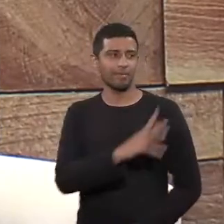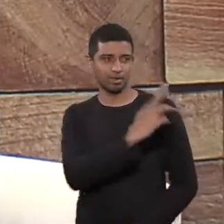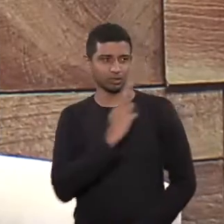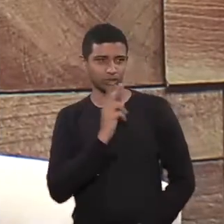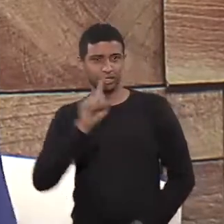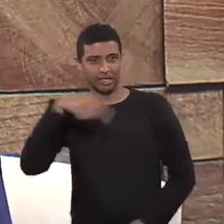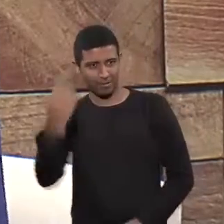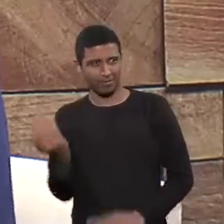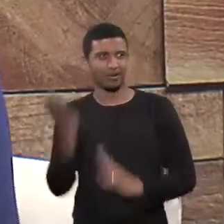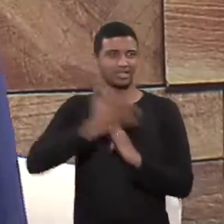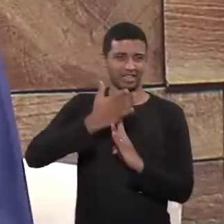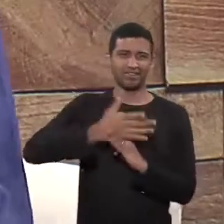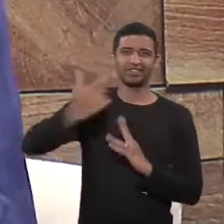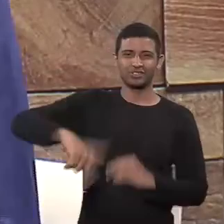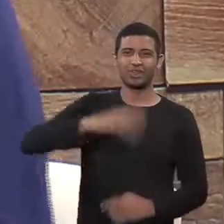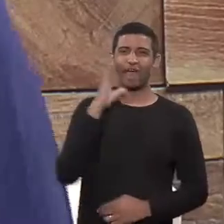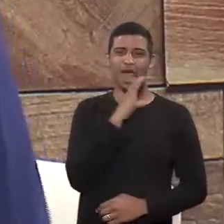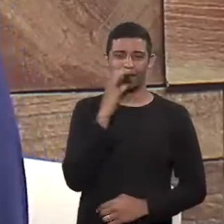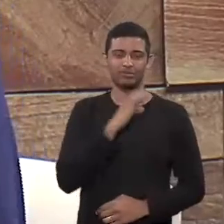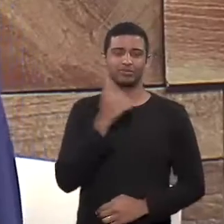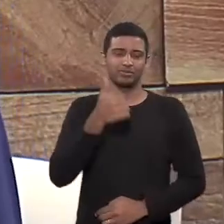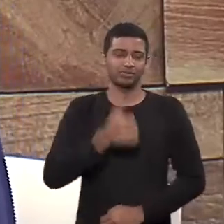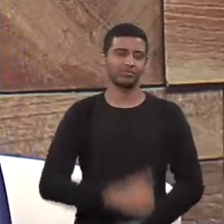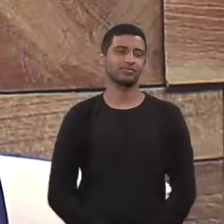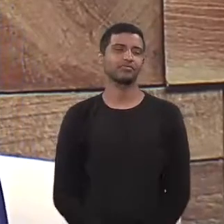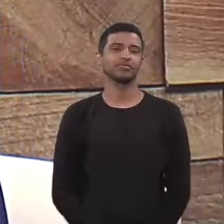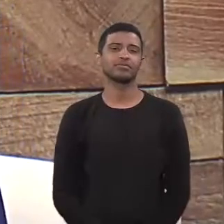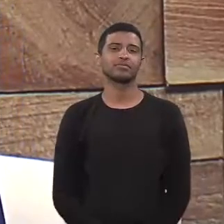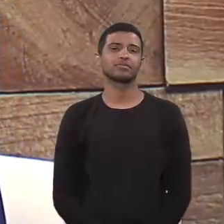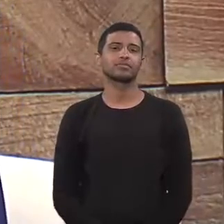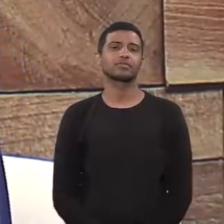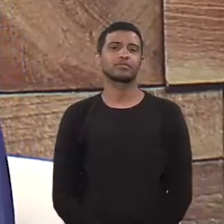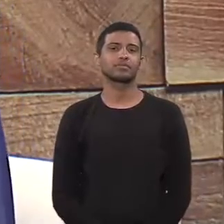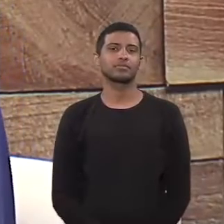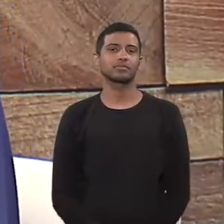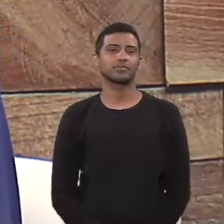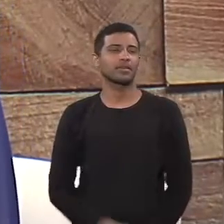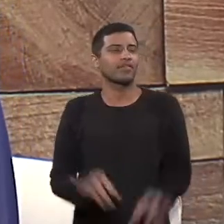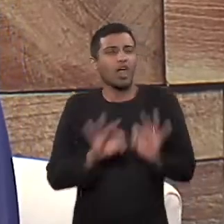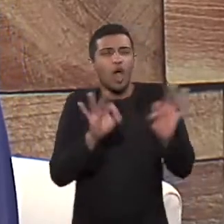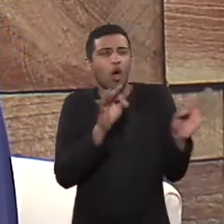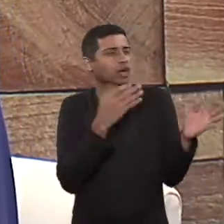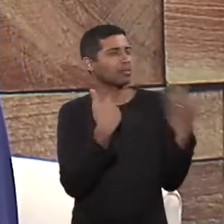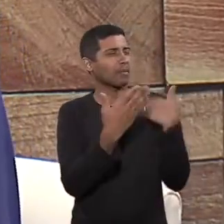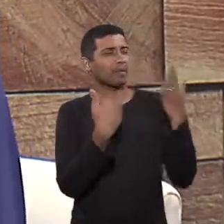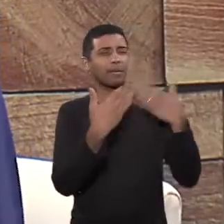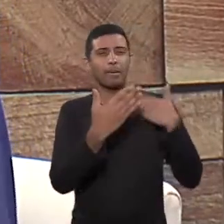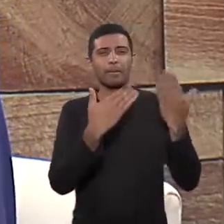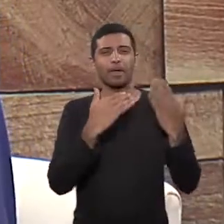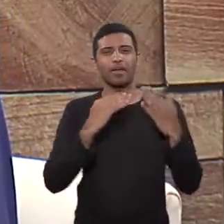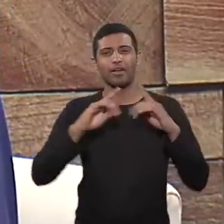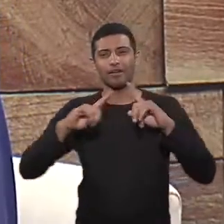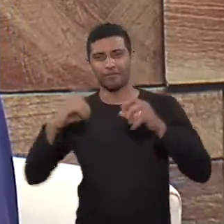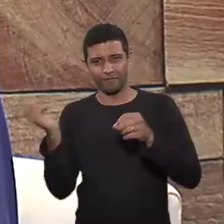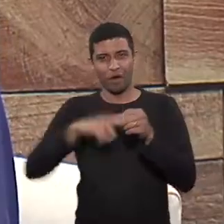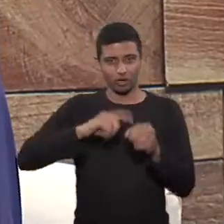pedir para responder também no próximo bloco, porque agora a gente vai fazer mais um rapidíssimo intervalo nessa ótima conversa